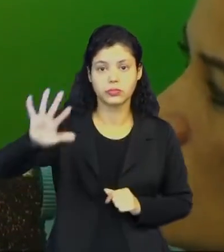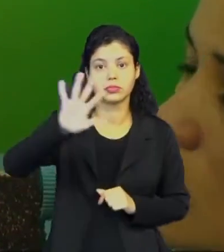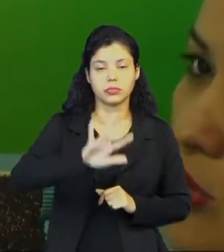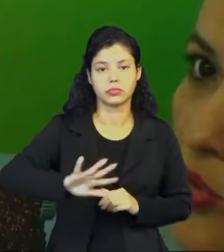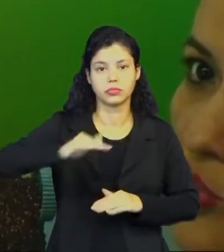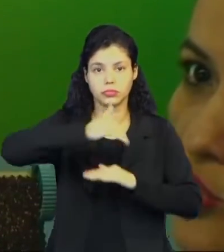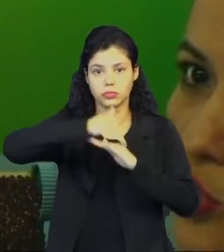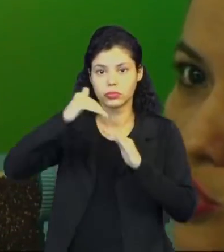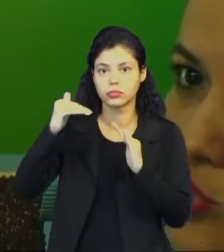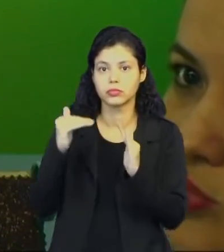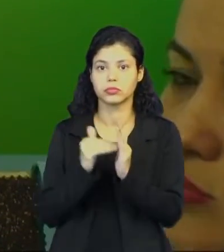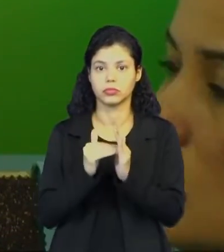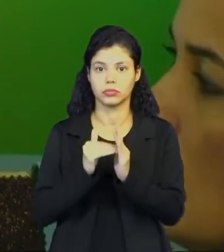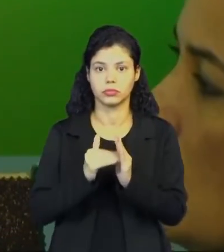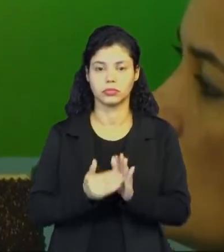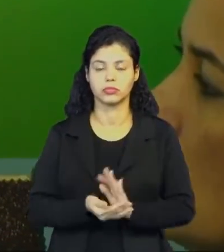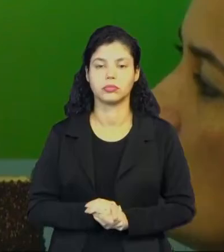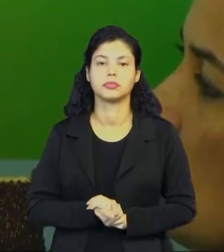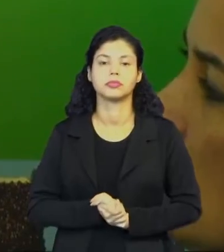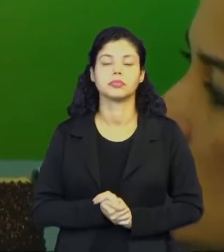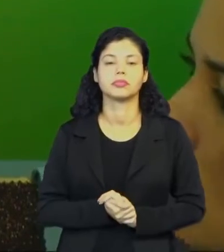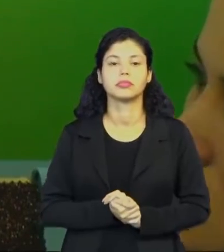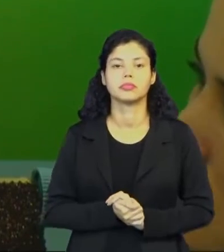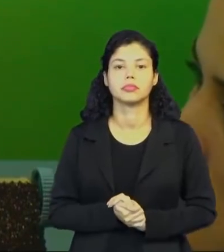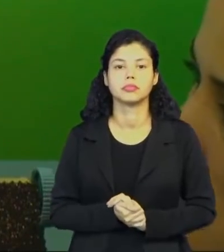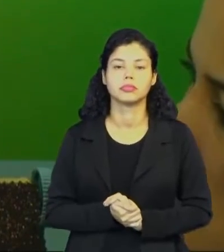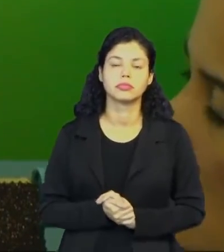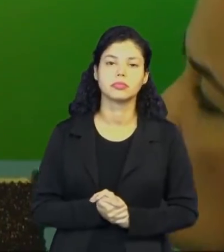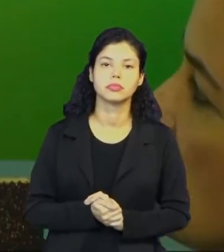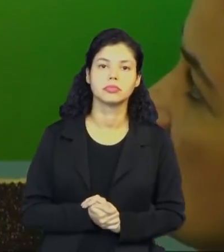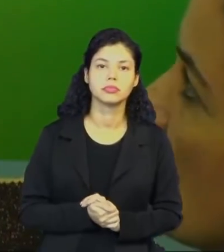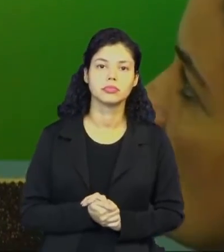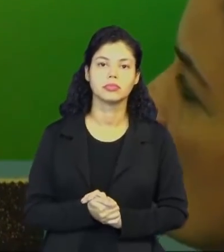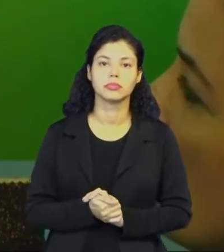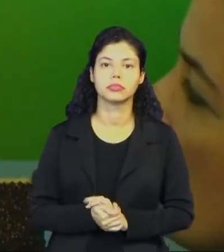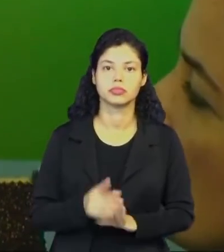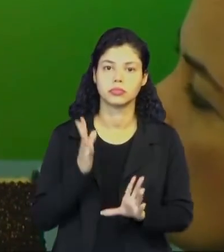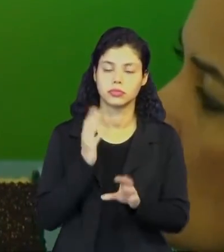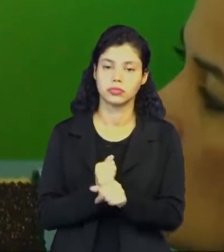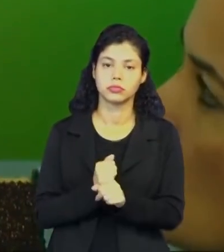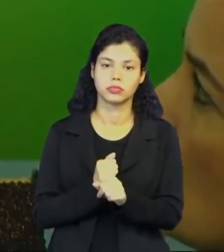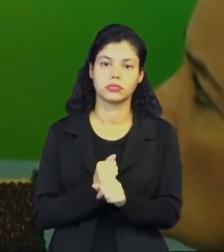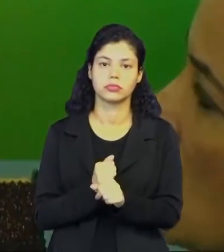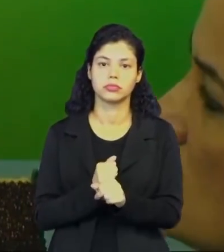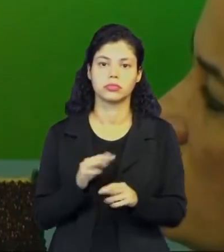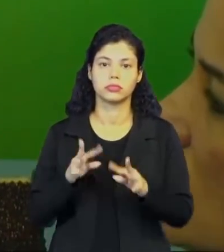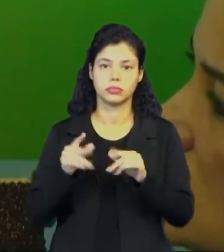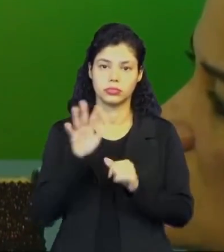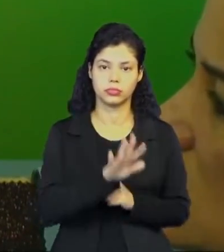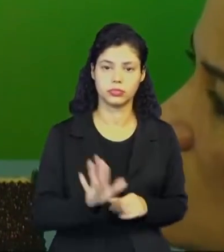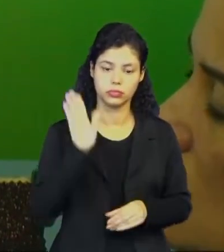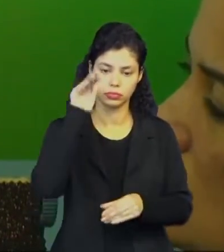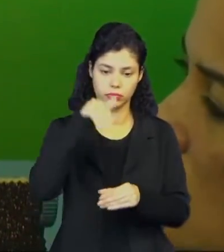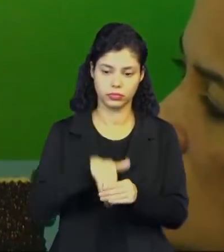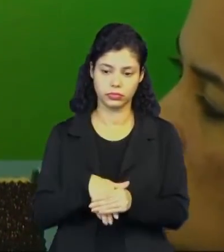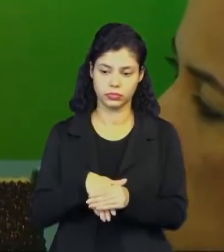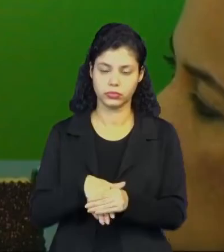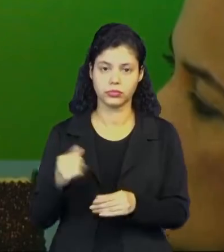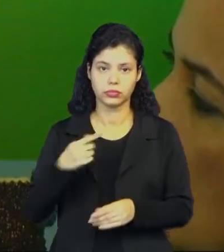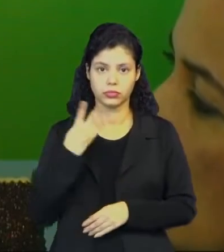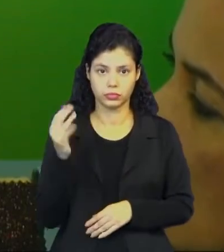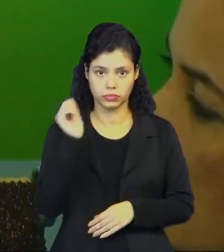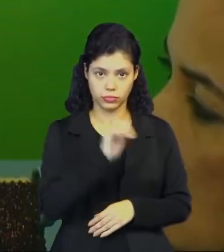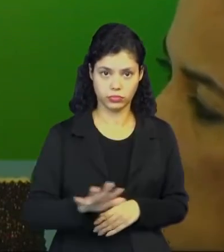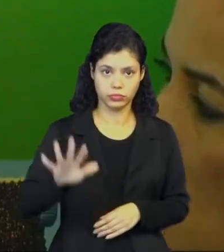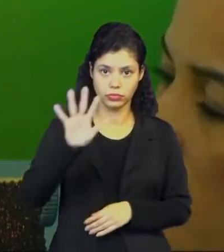seja, todo, tanto menina quanto menino. Você soma todo o total de votos aqui, ó, quantidade